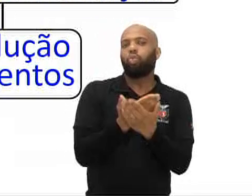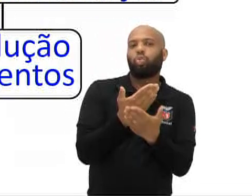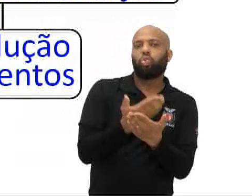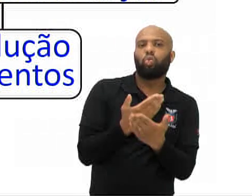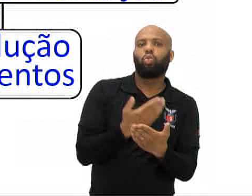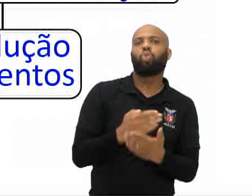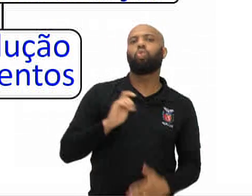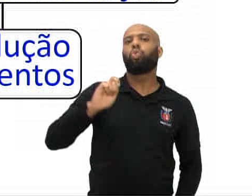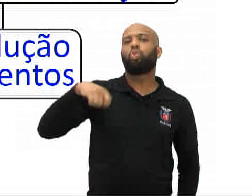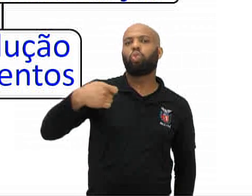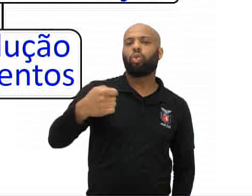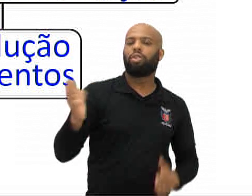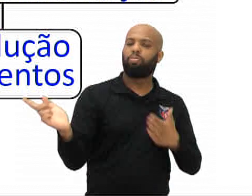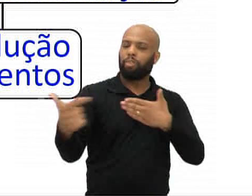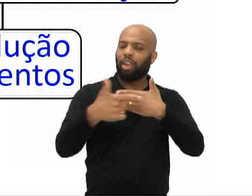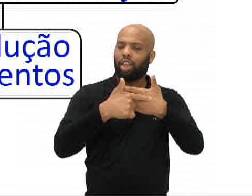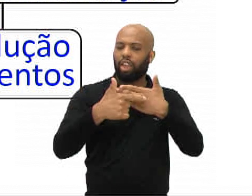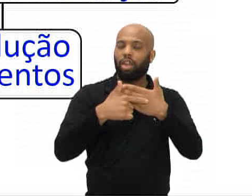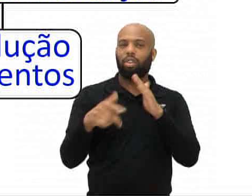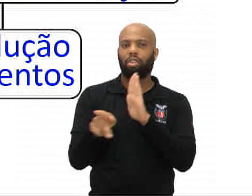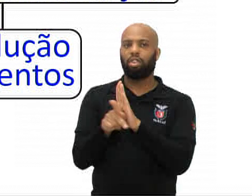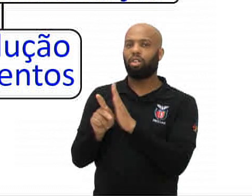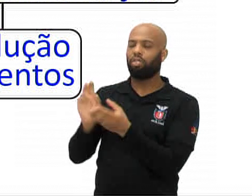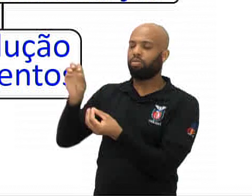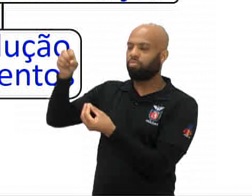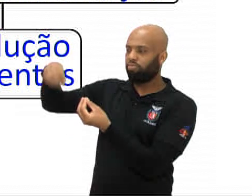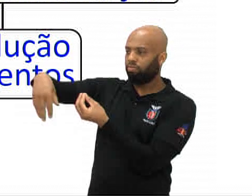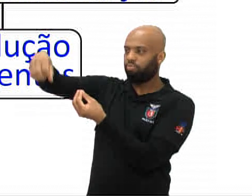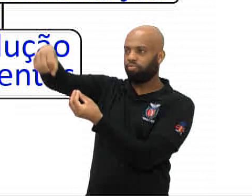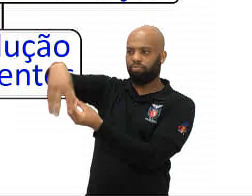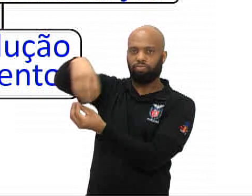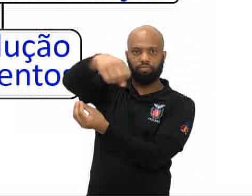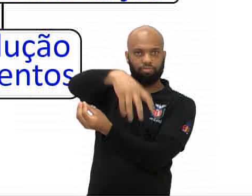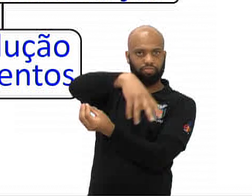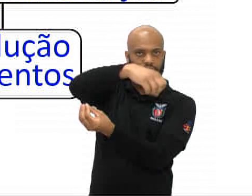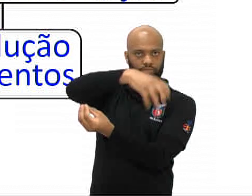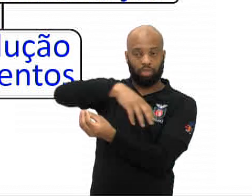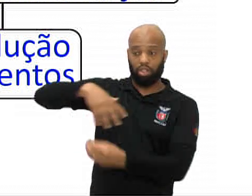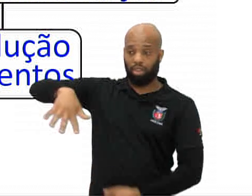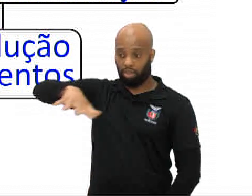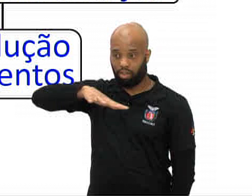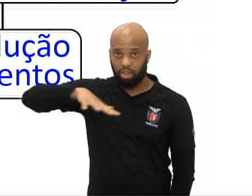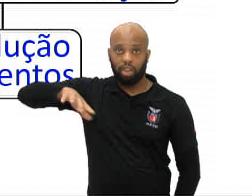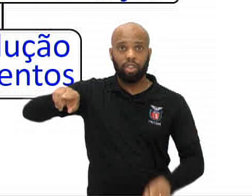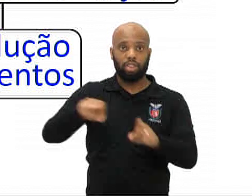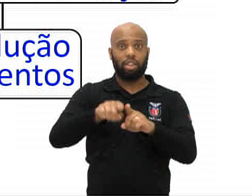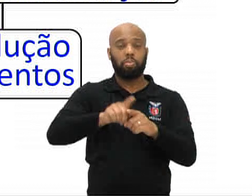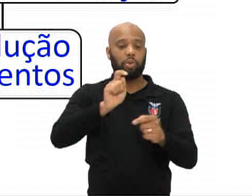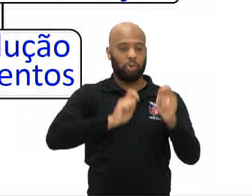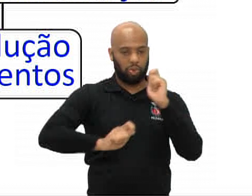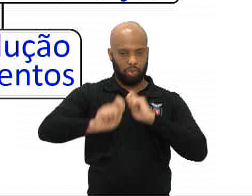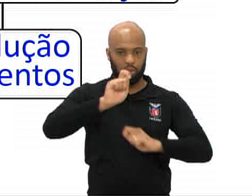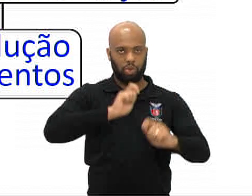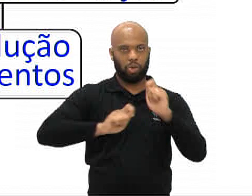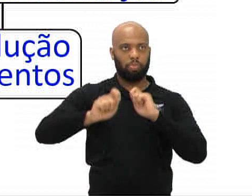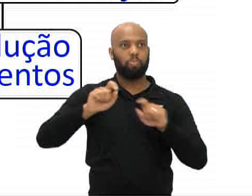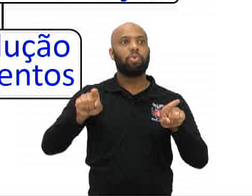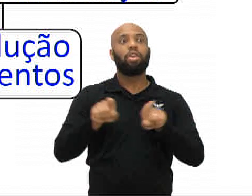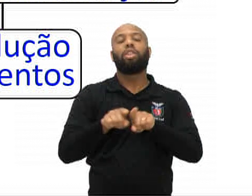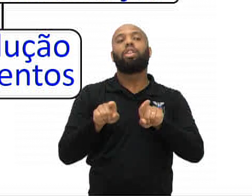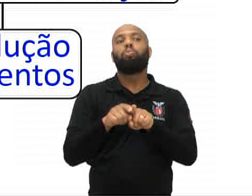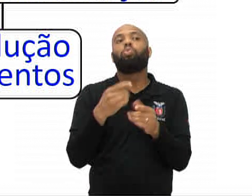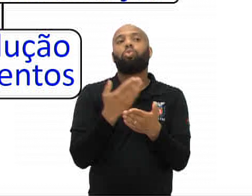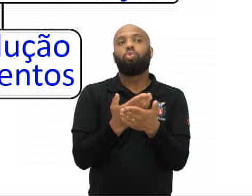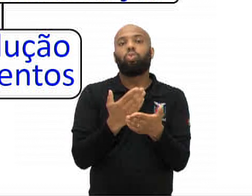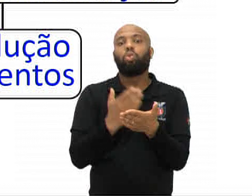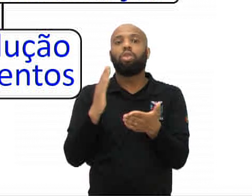pouquinho sobre o papel dos fungos, principalmente no ambiente e na economia. Nós vimos sim